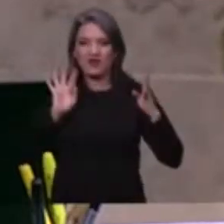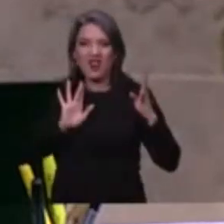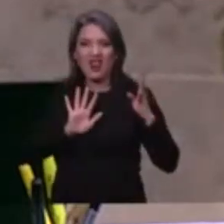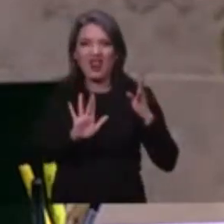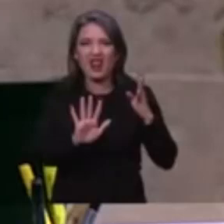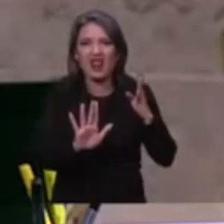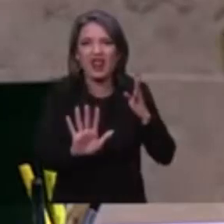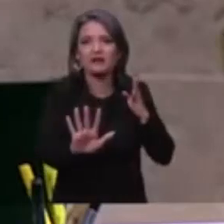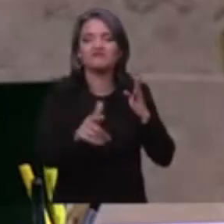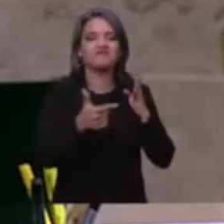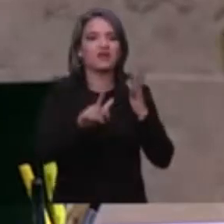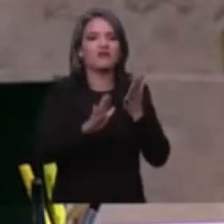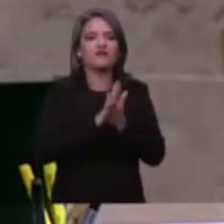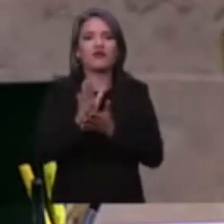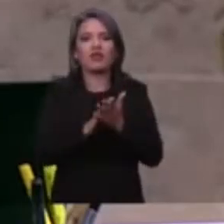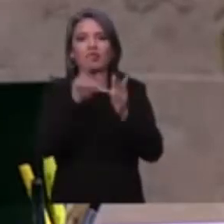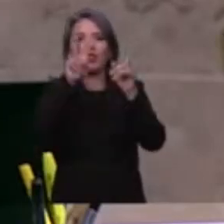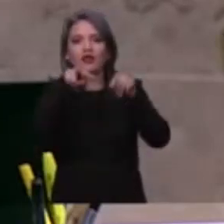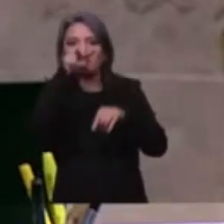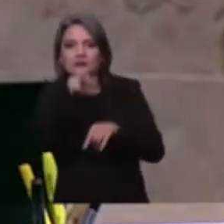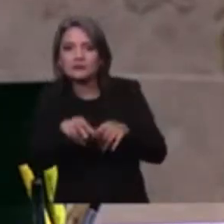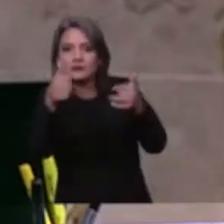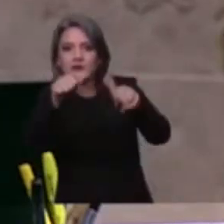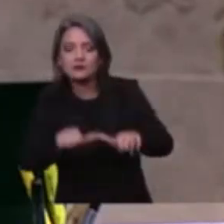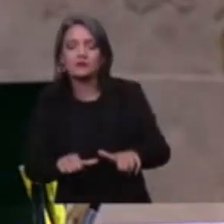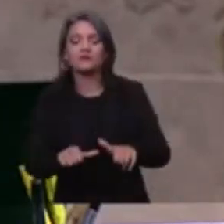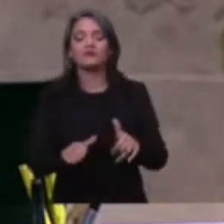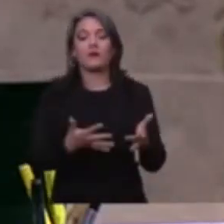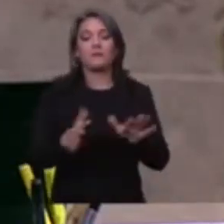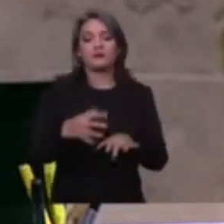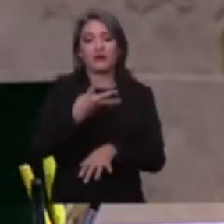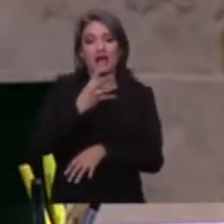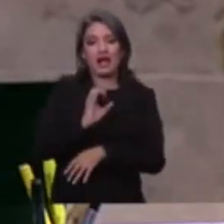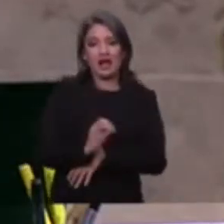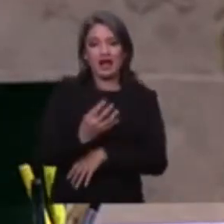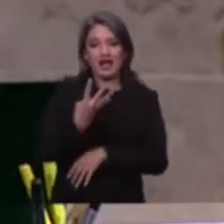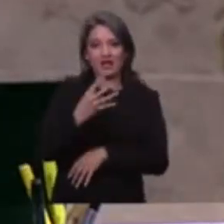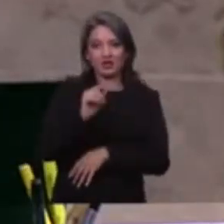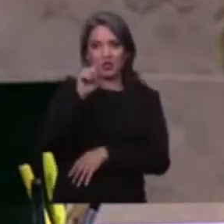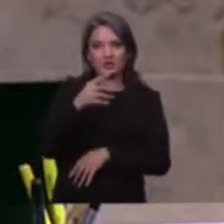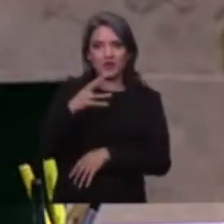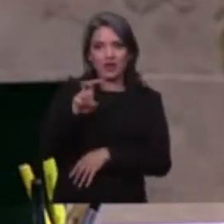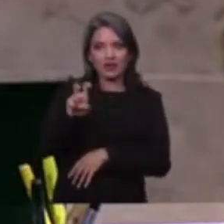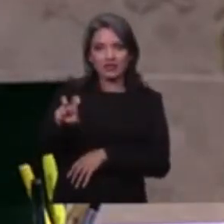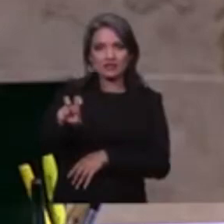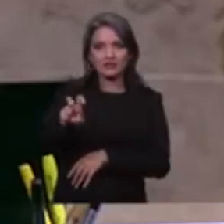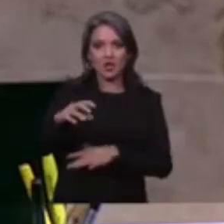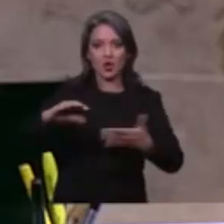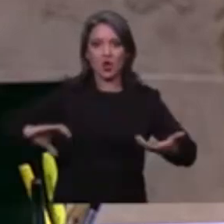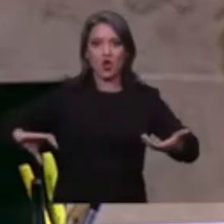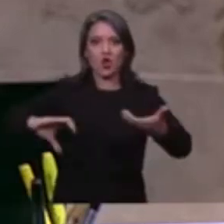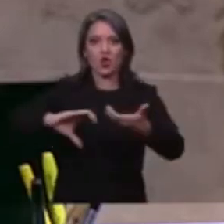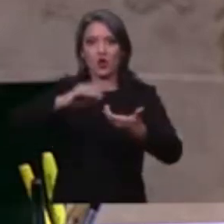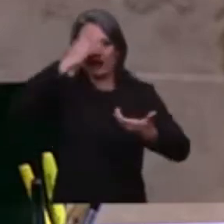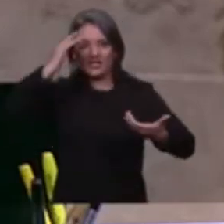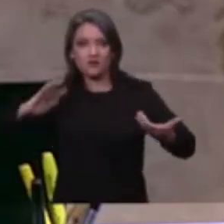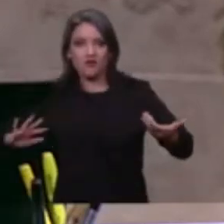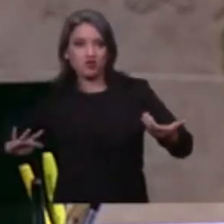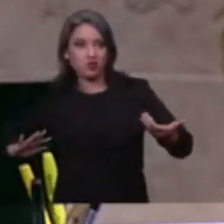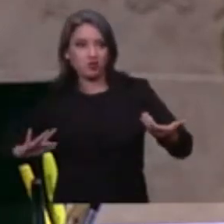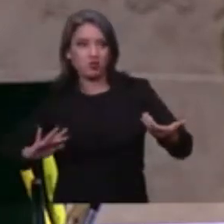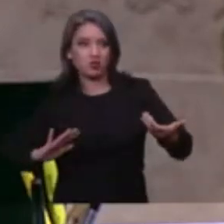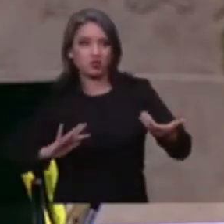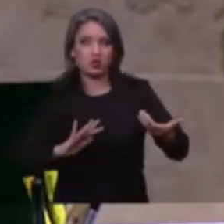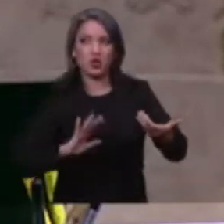inspeção. Próximo às 14h45, a multidão começou a chegar em frente ao Congresso Nacional e, agindo de maneira